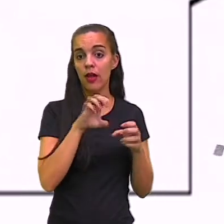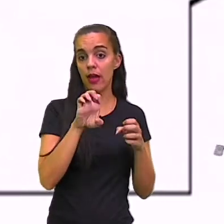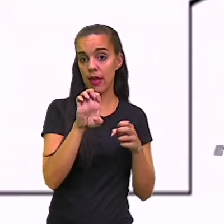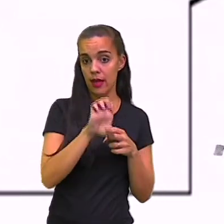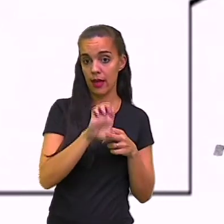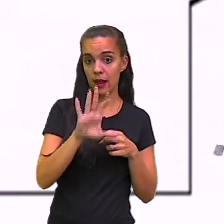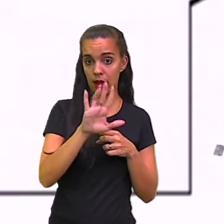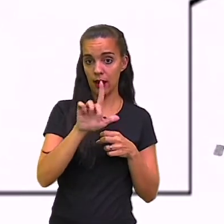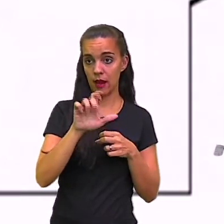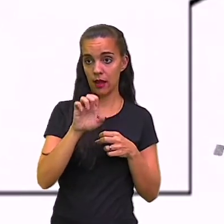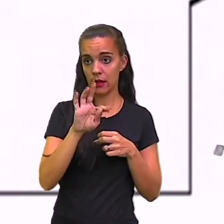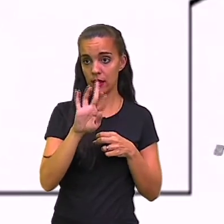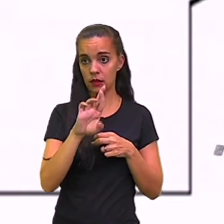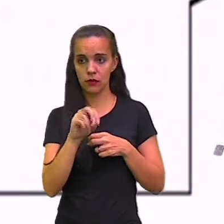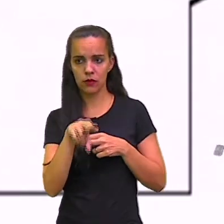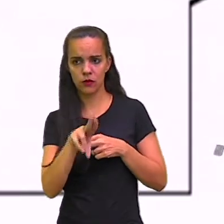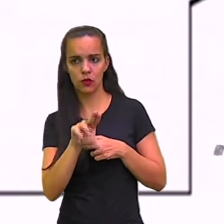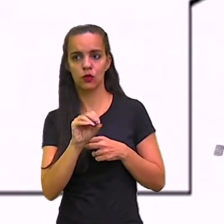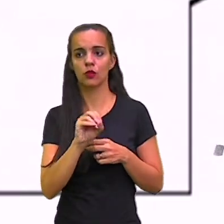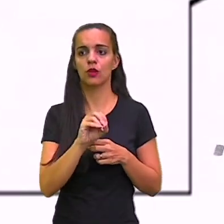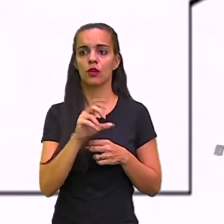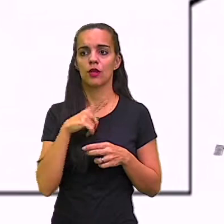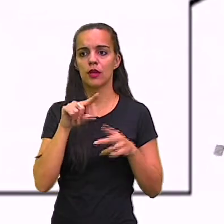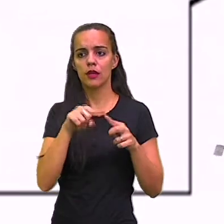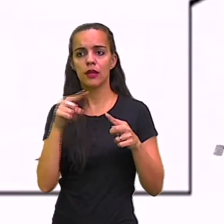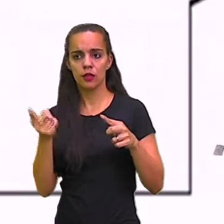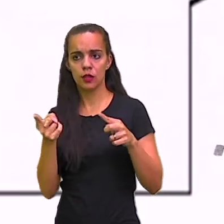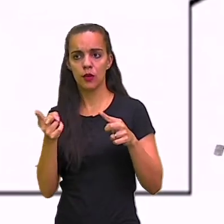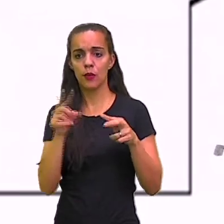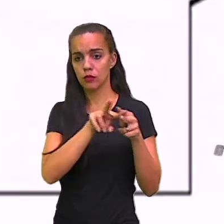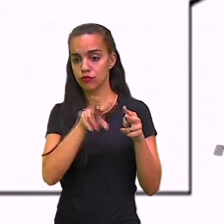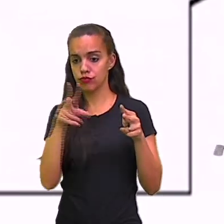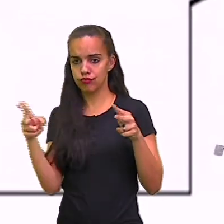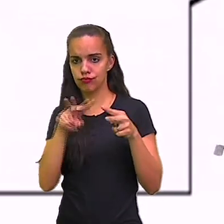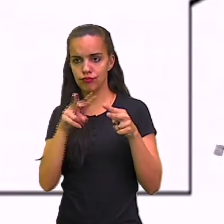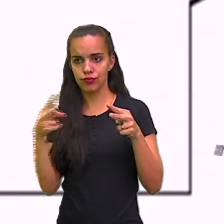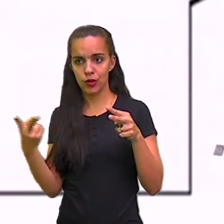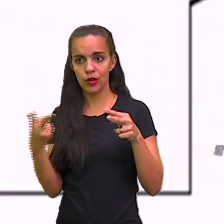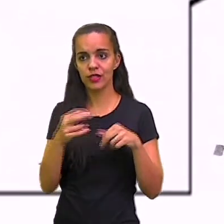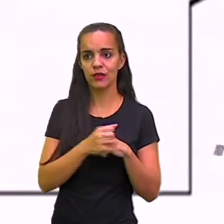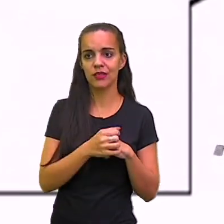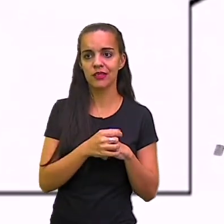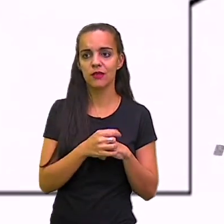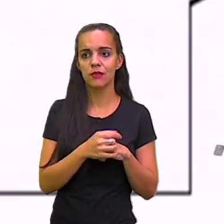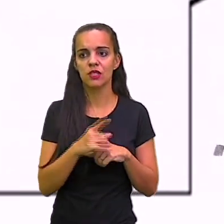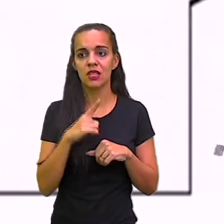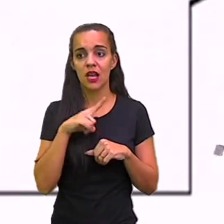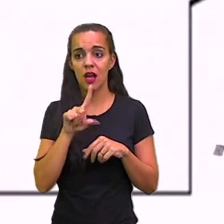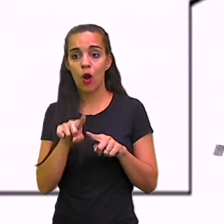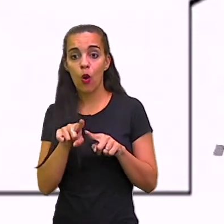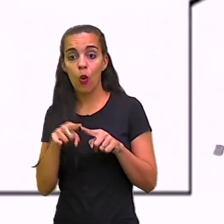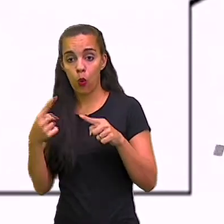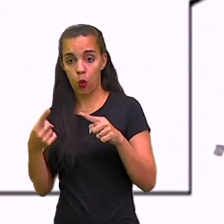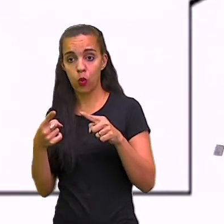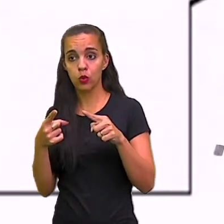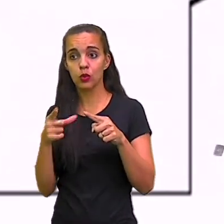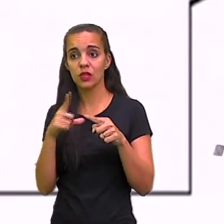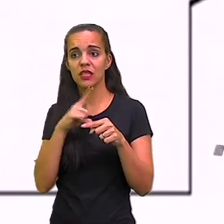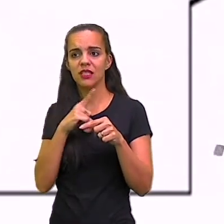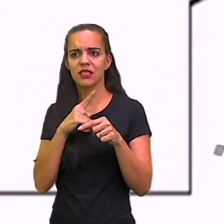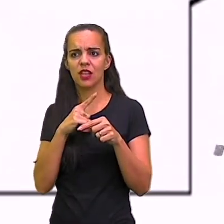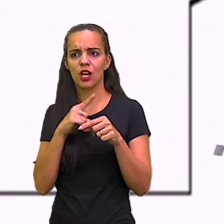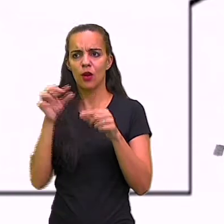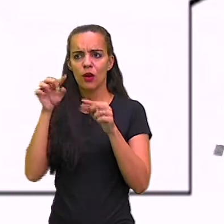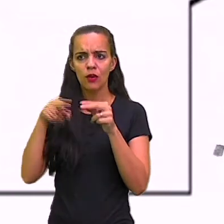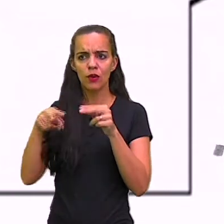sempre a mesma antes e depois de sua passagem por eles em jaulas Ramos tá então